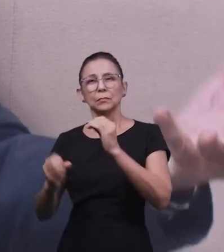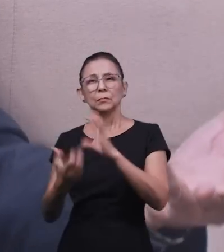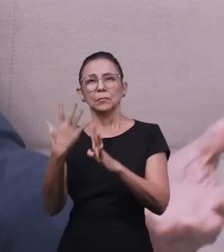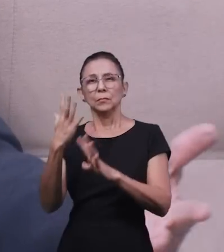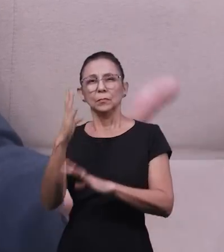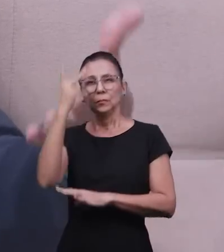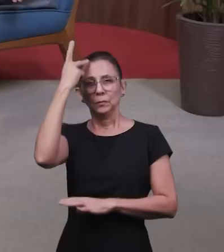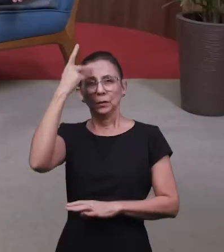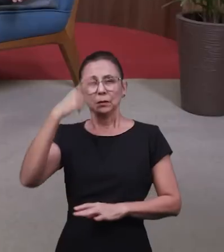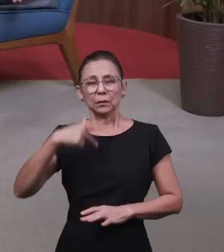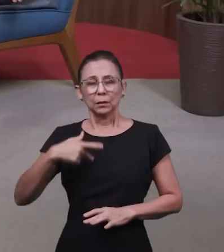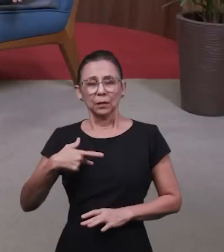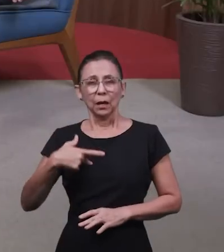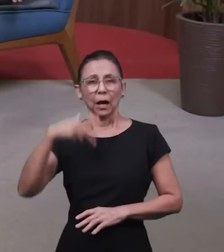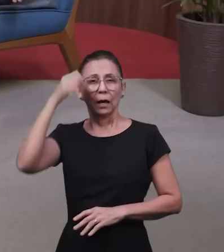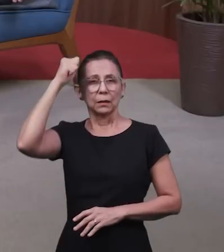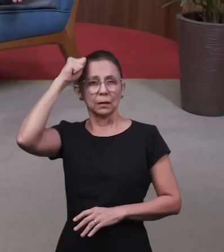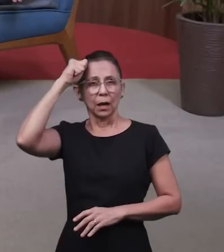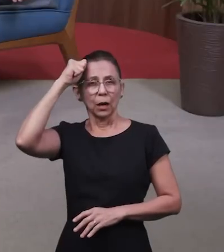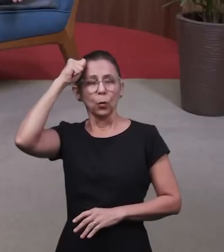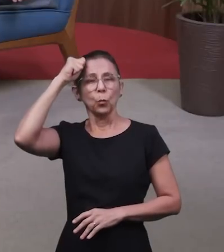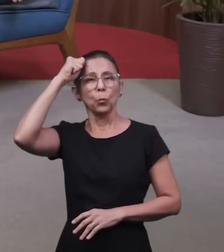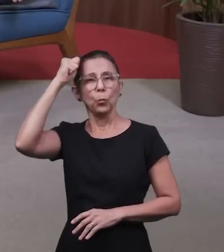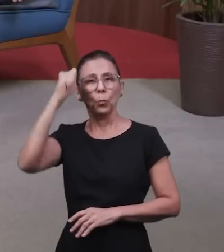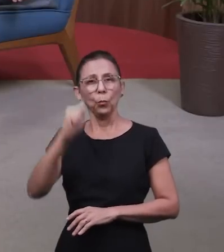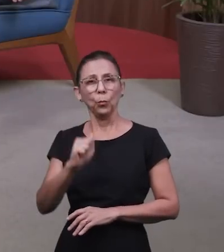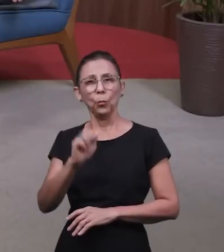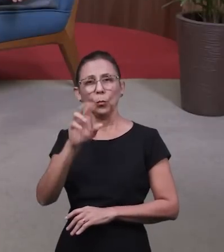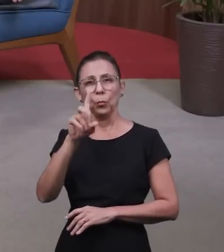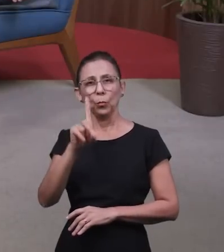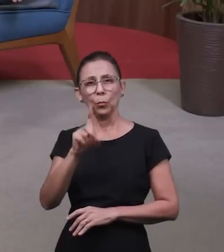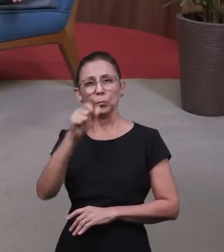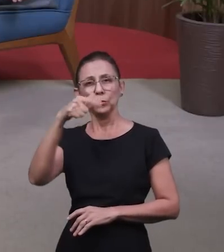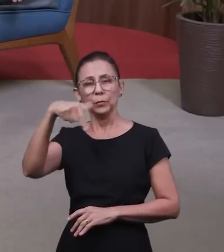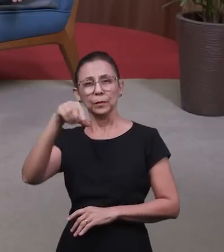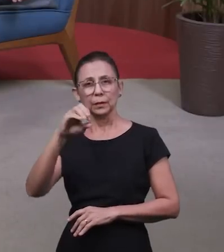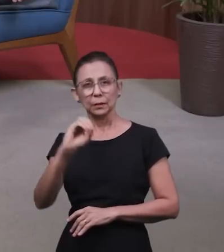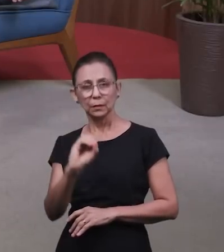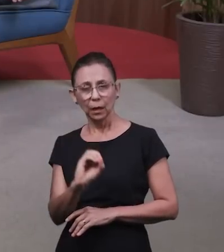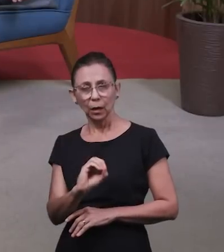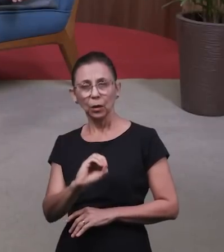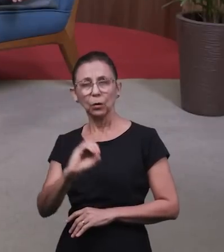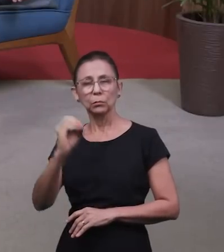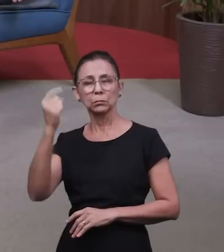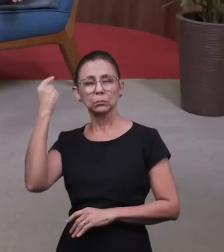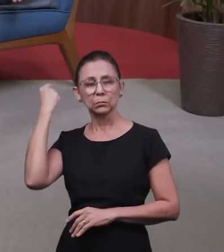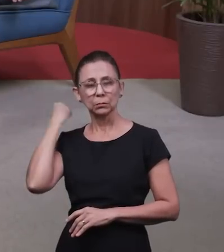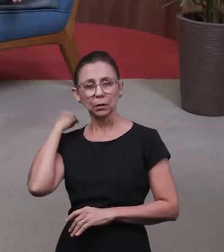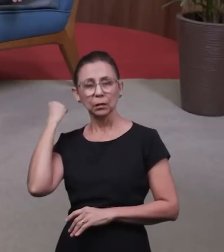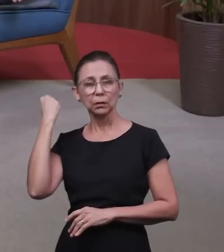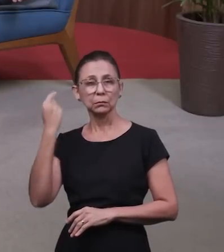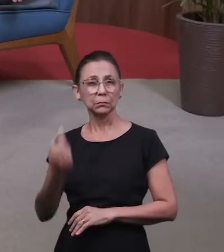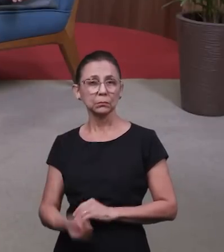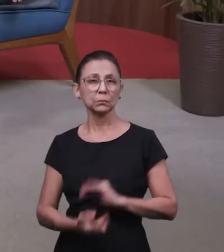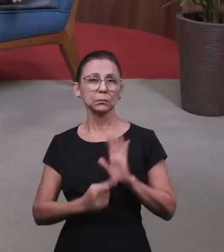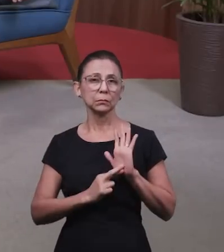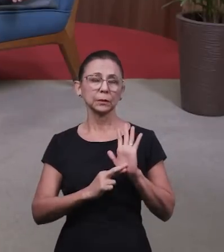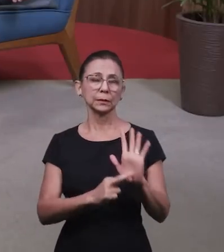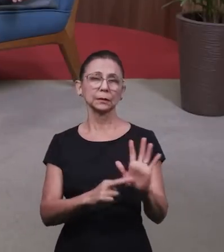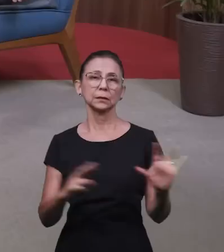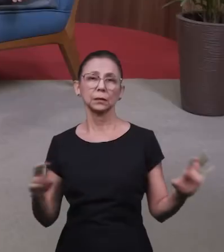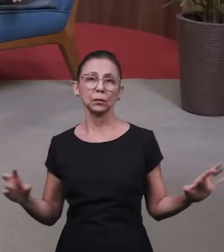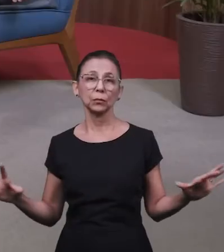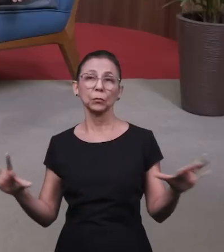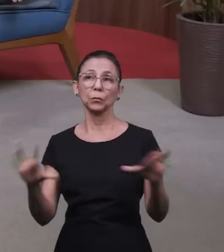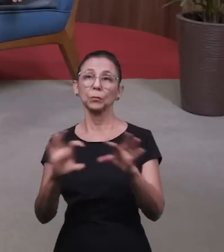da criação do homem. Dize-me tu a quem ama a minha alma, onde apacentas o teu rebanho? Eu quero estar nessa